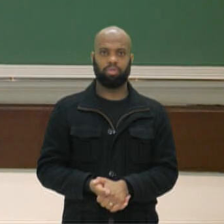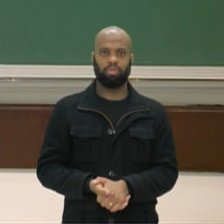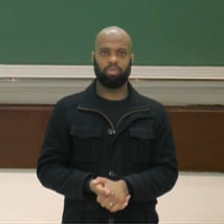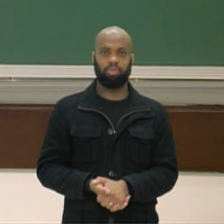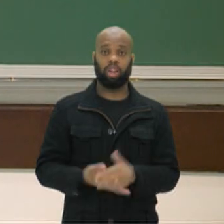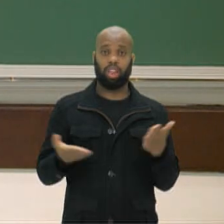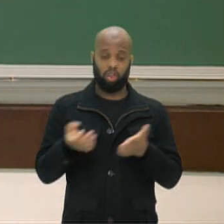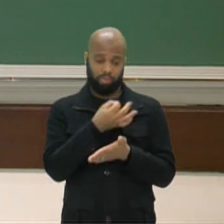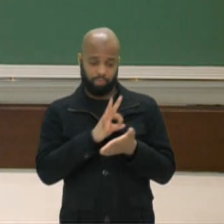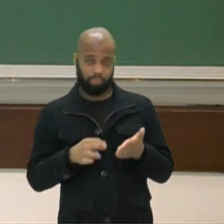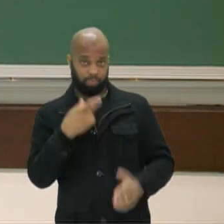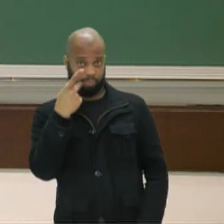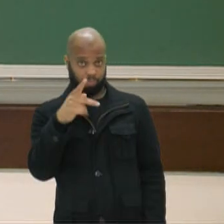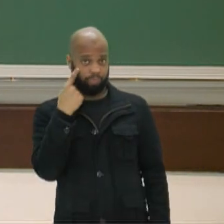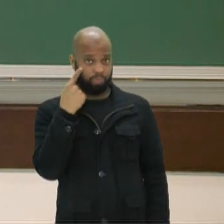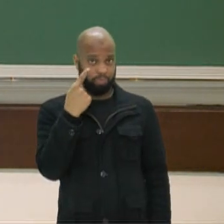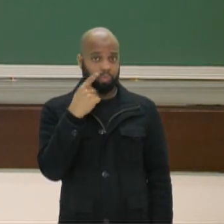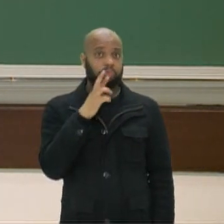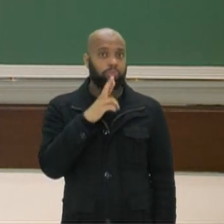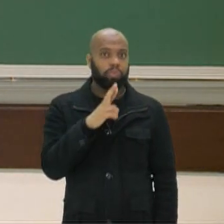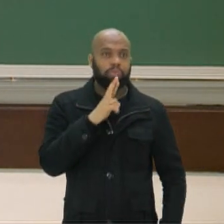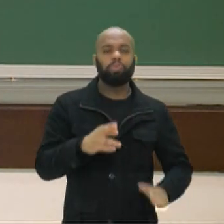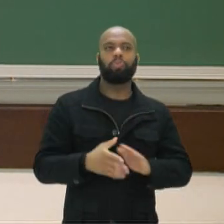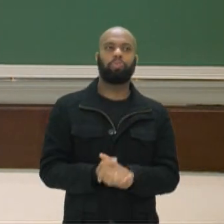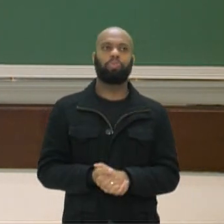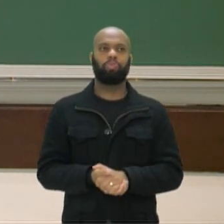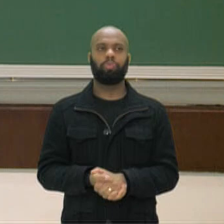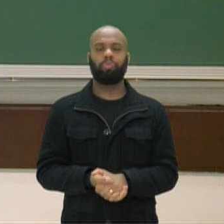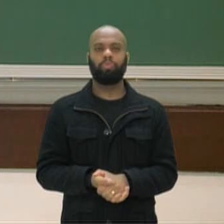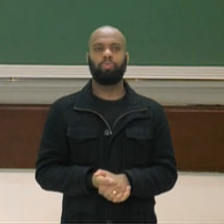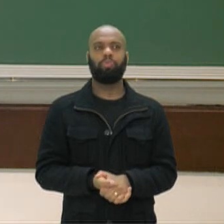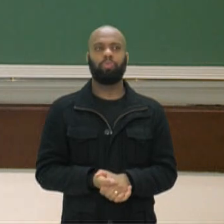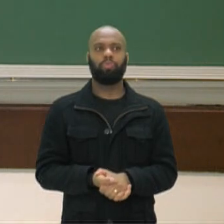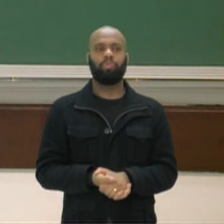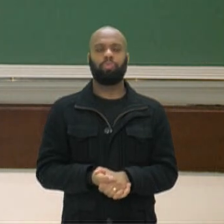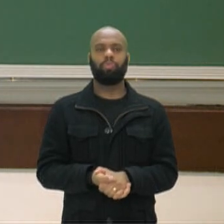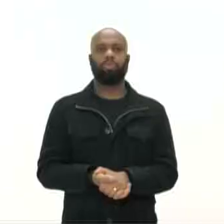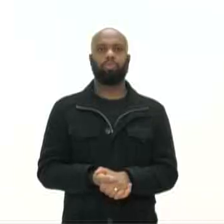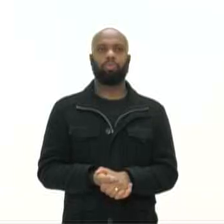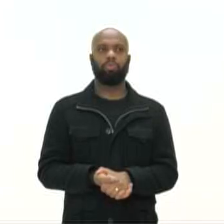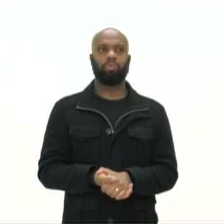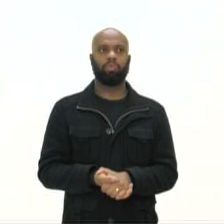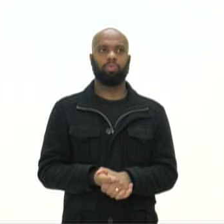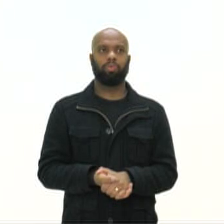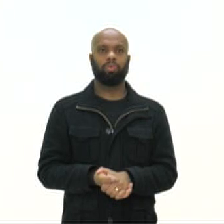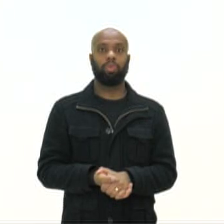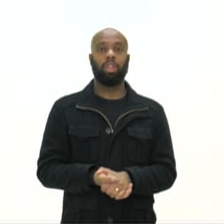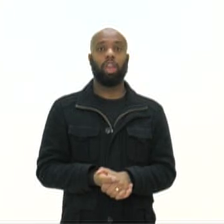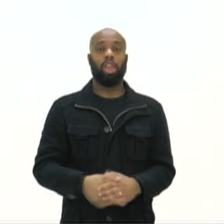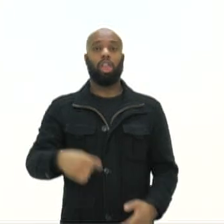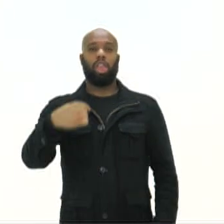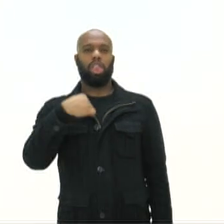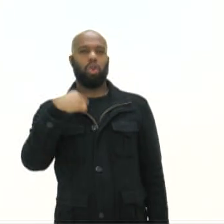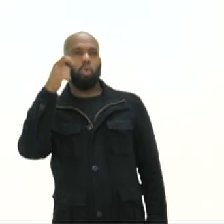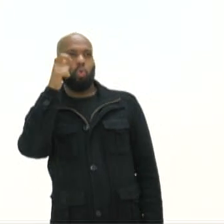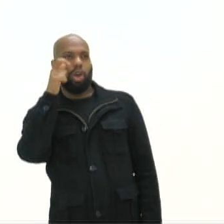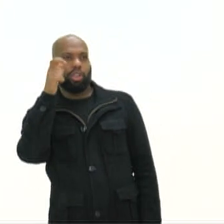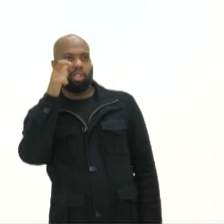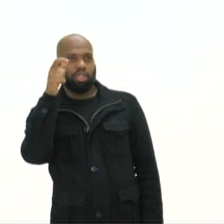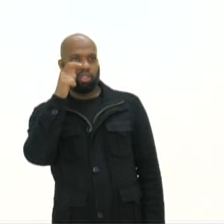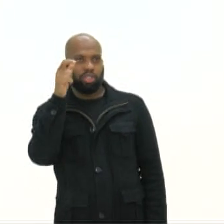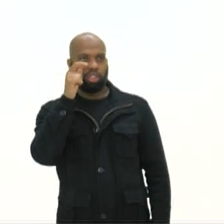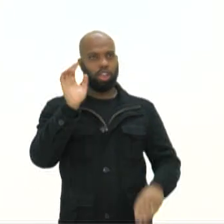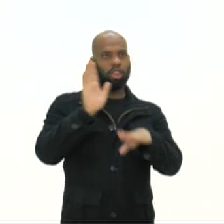Let's check. 1. I watched Jurassic World yesterday. Eu assisti o Jurassic